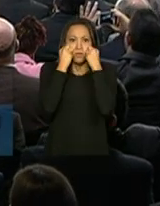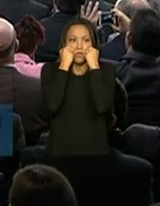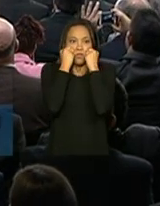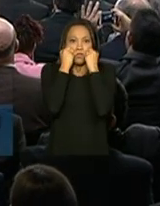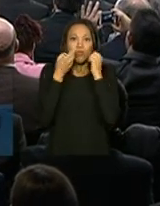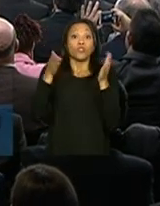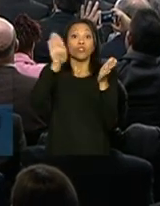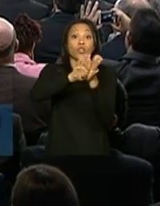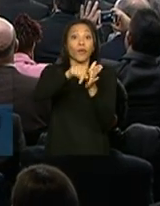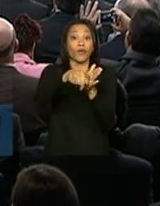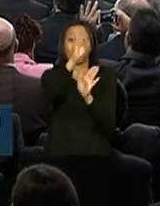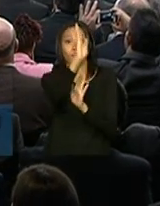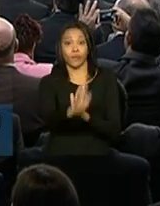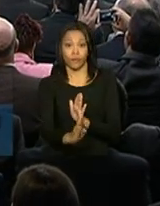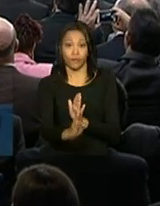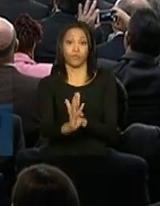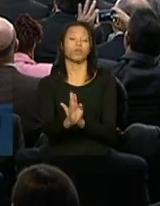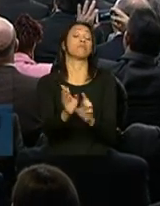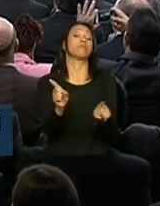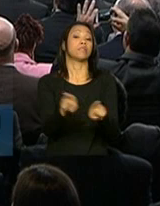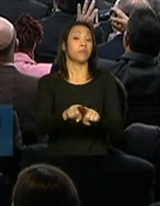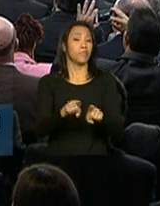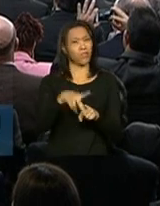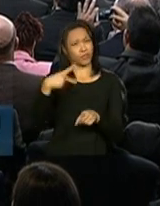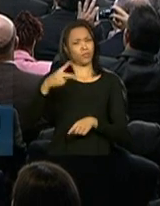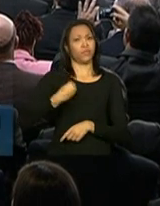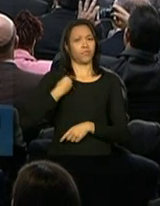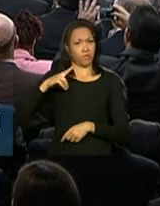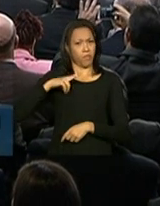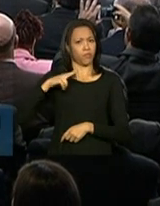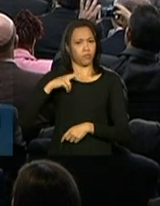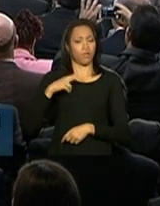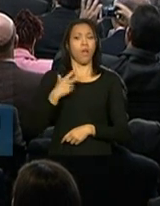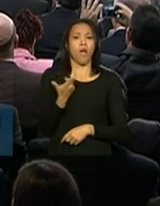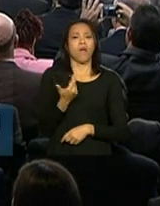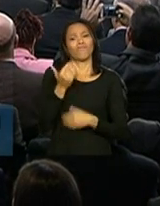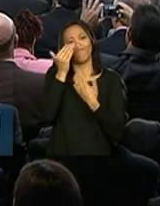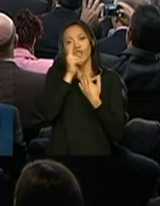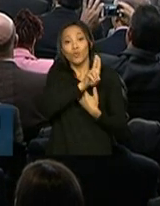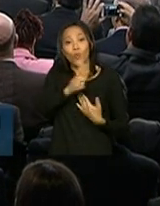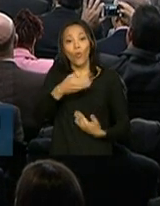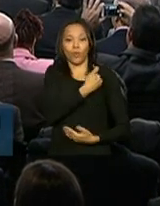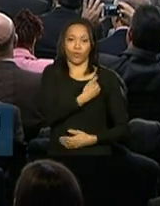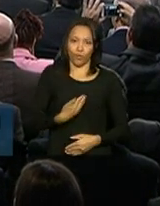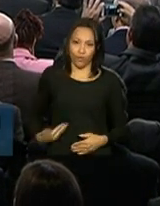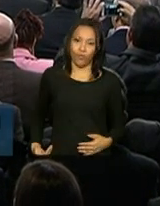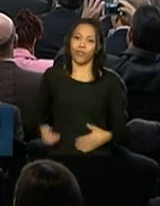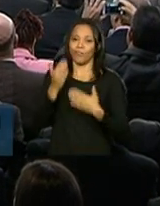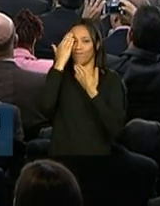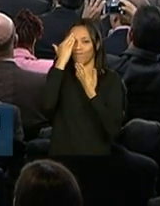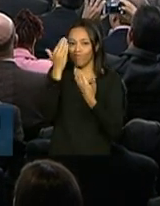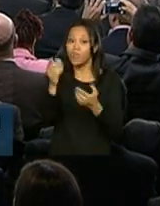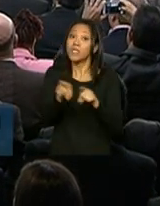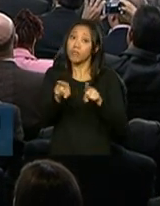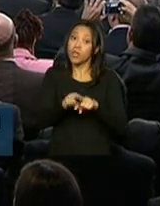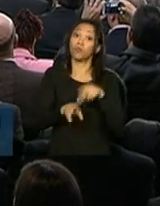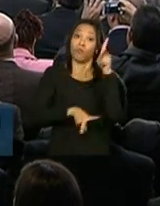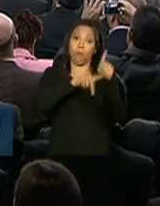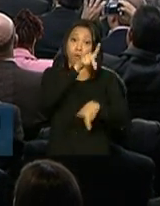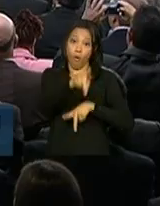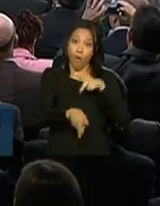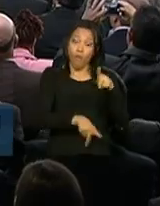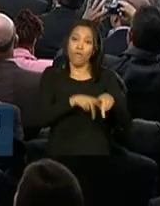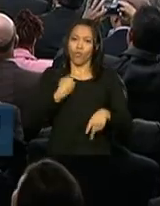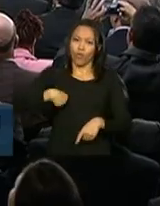Brasil, o que, do ponto de vista pessoal, em nome do governo, e eu tenho certeza do povo brasileiro, eu